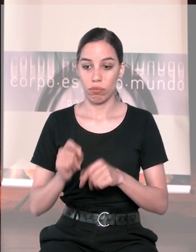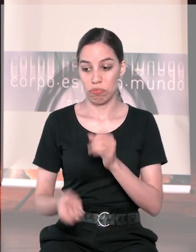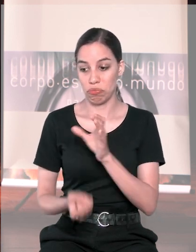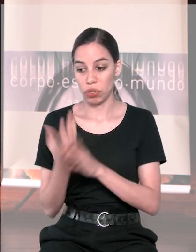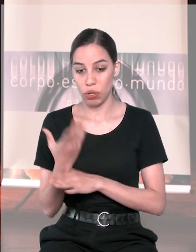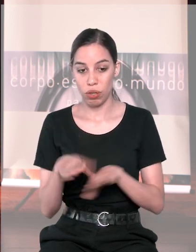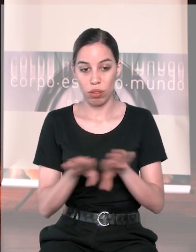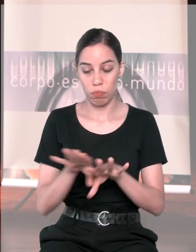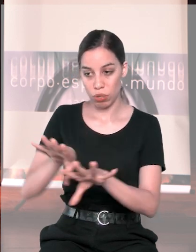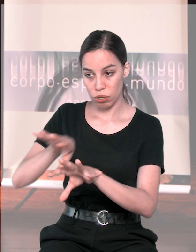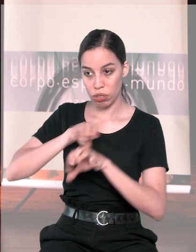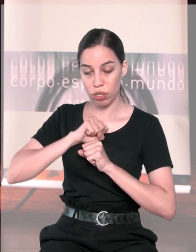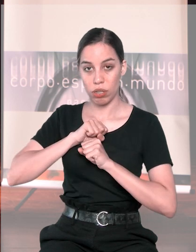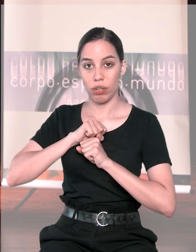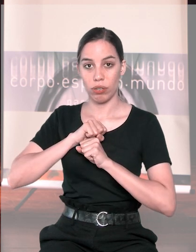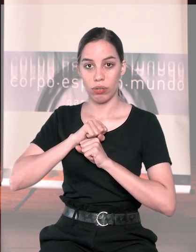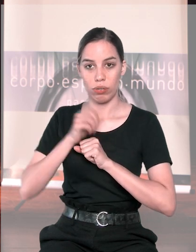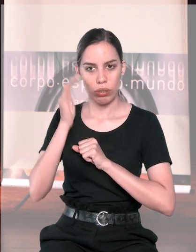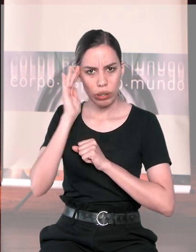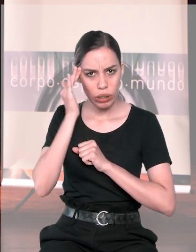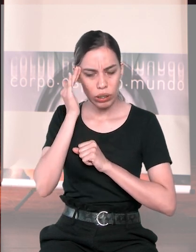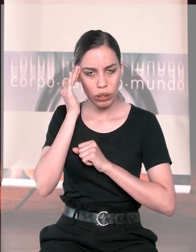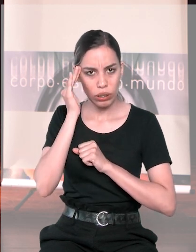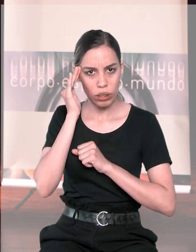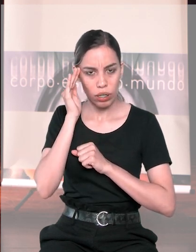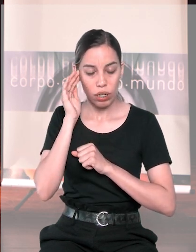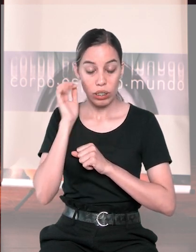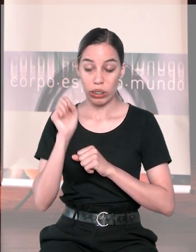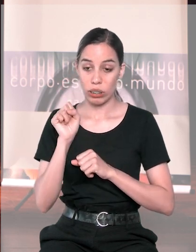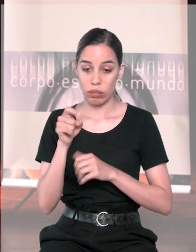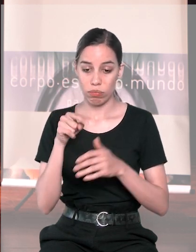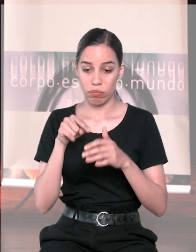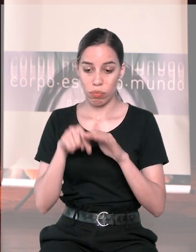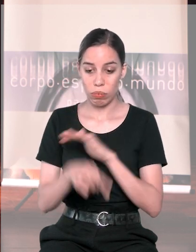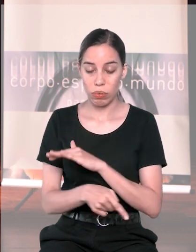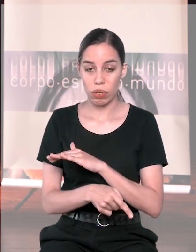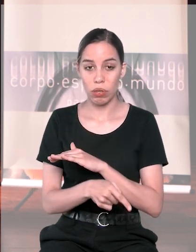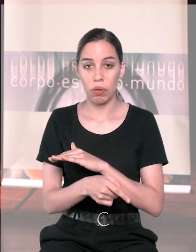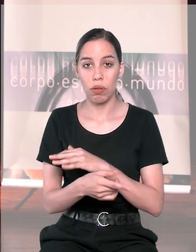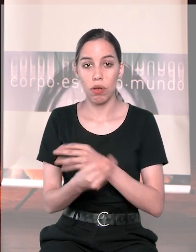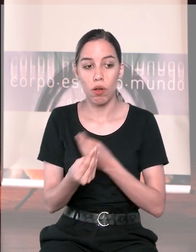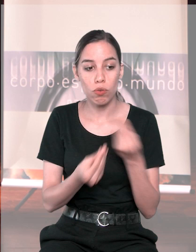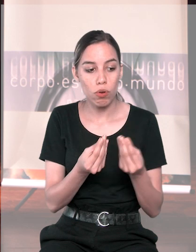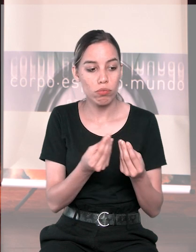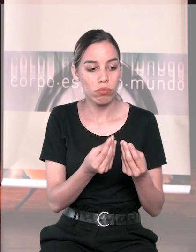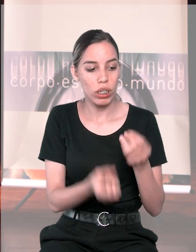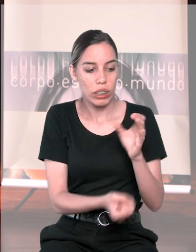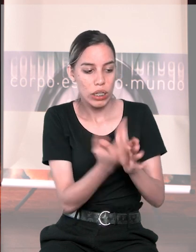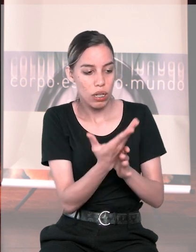a partir de um rastro da experiência sensível. Mais do que isso, a força de uma obra é que ela se torna mundo.